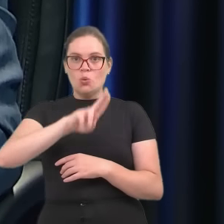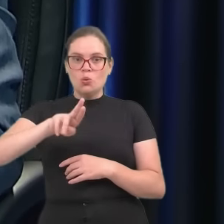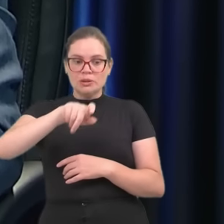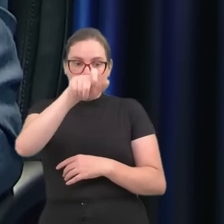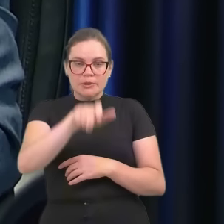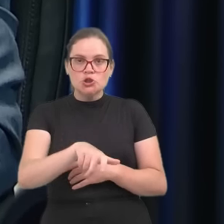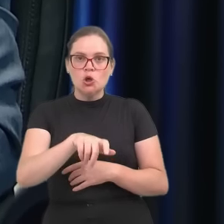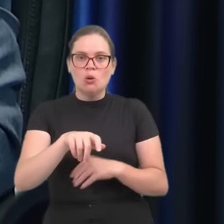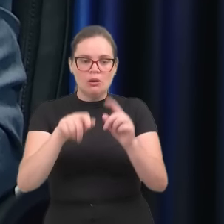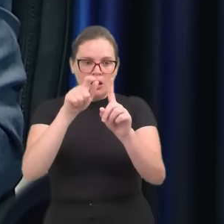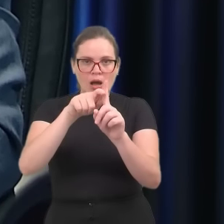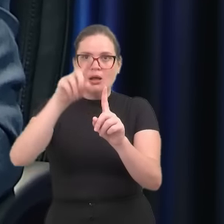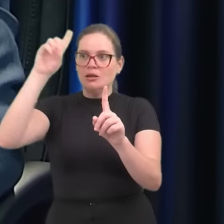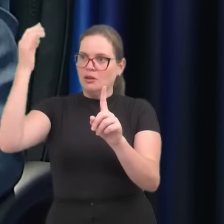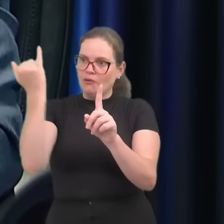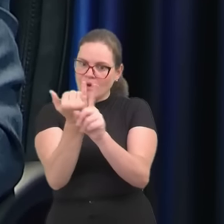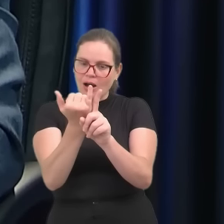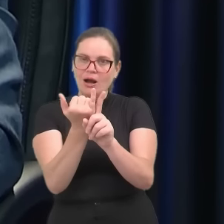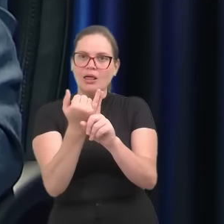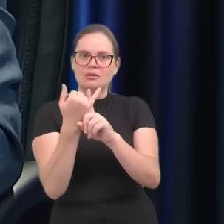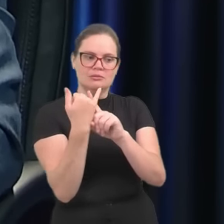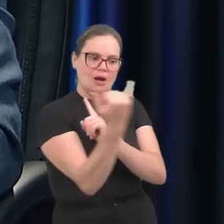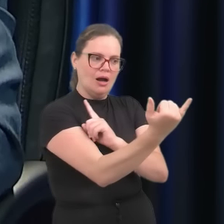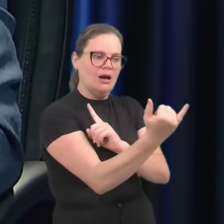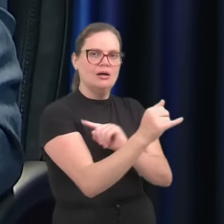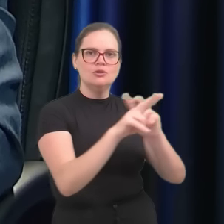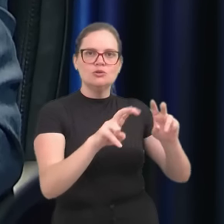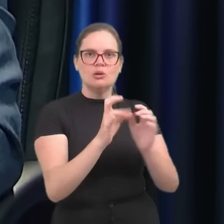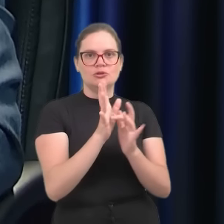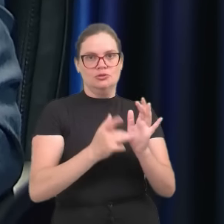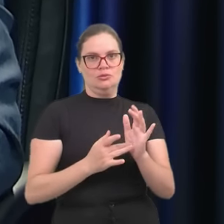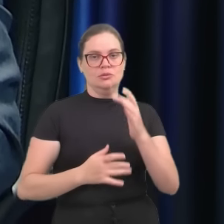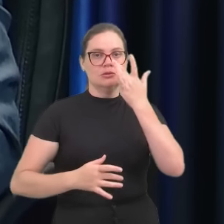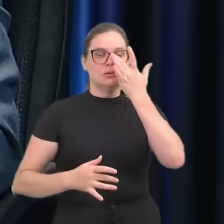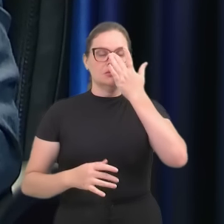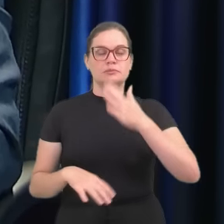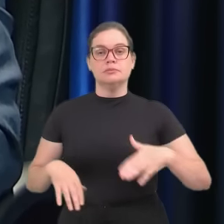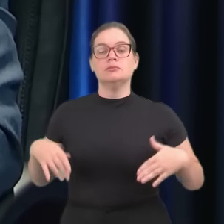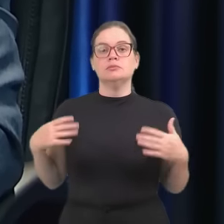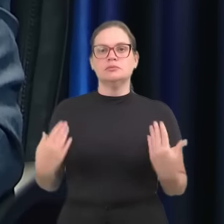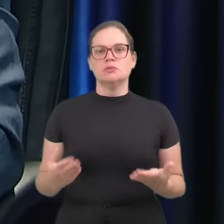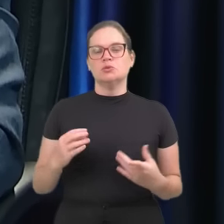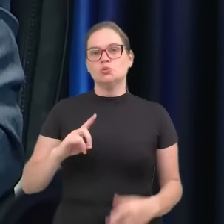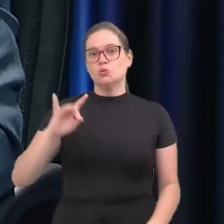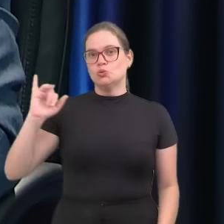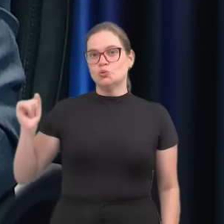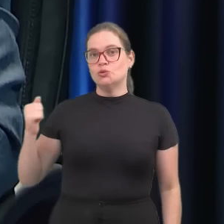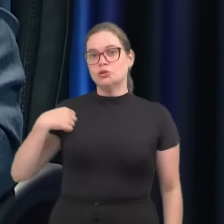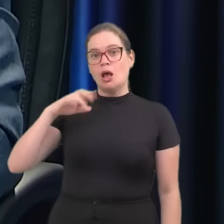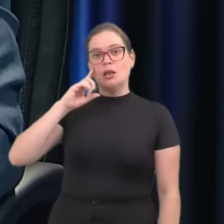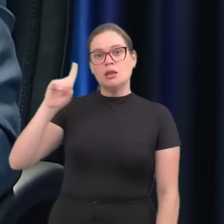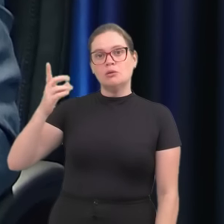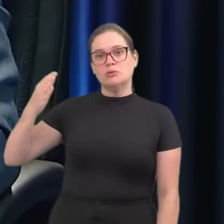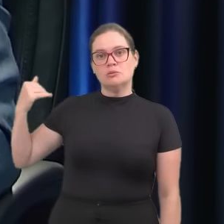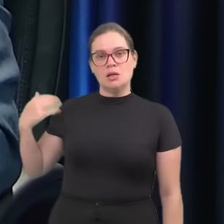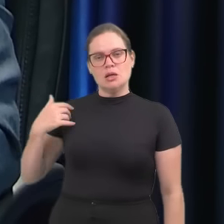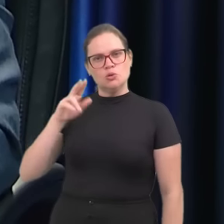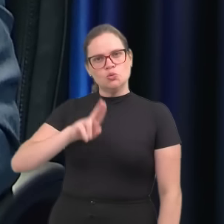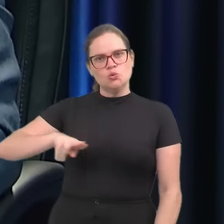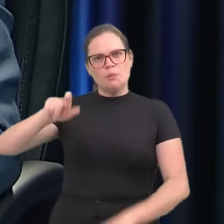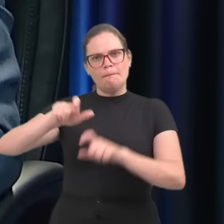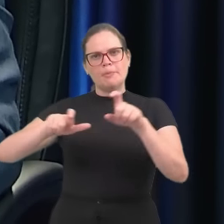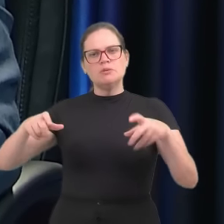instrumento, um veículo para anunciar a salvação em Jesus. Então, um